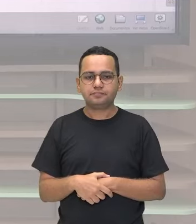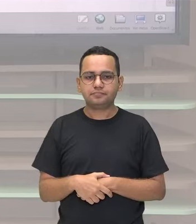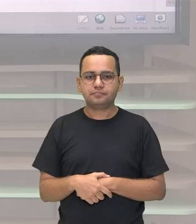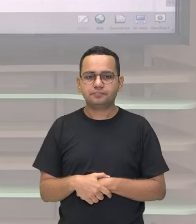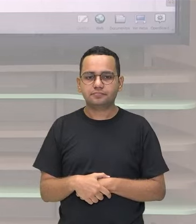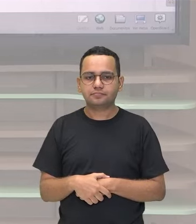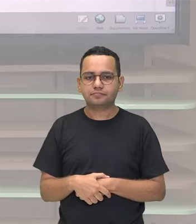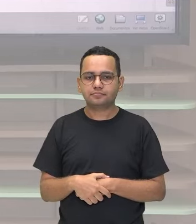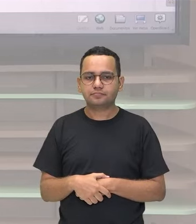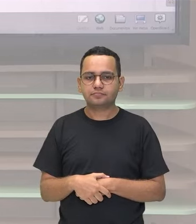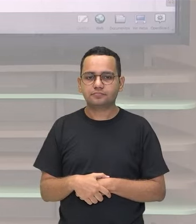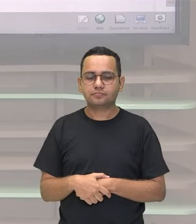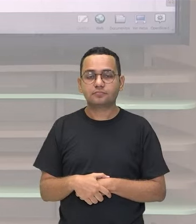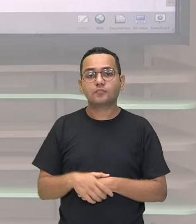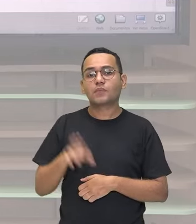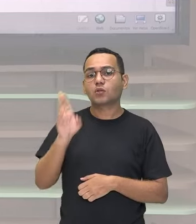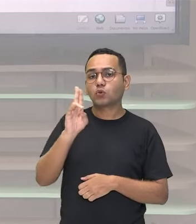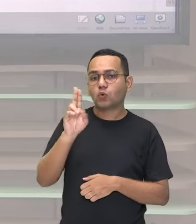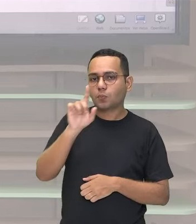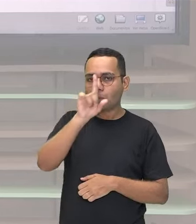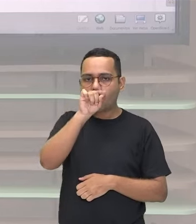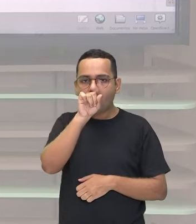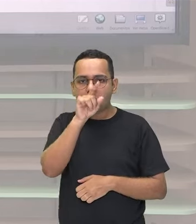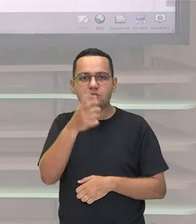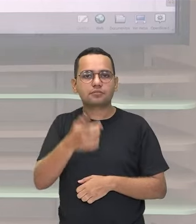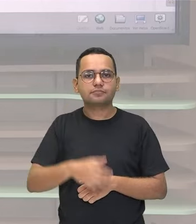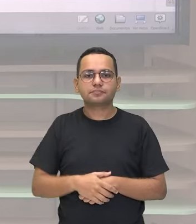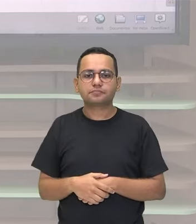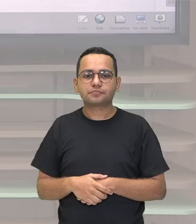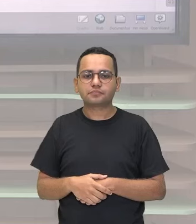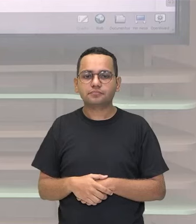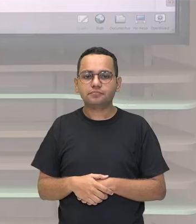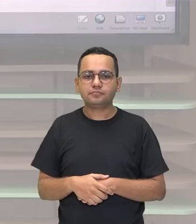o nome de pássaros, nome de